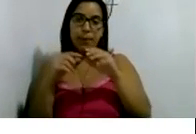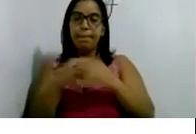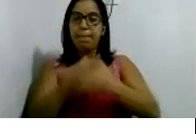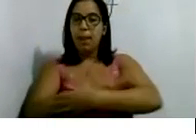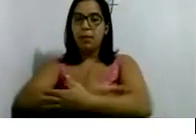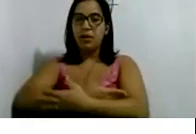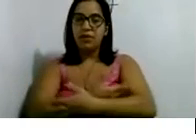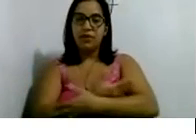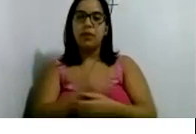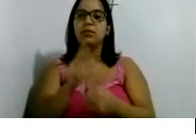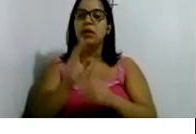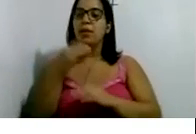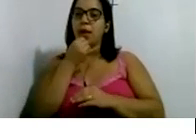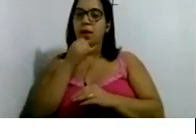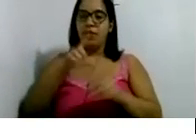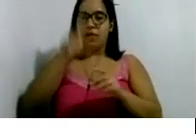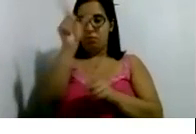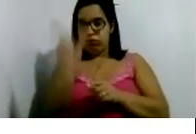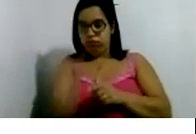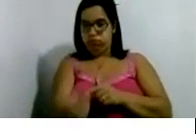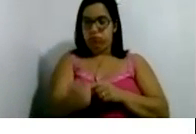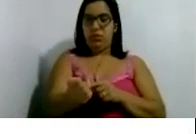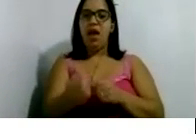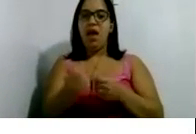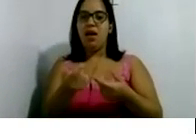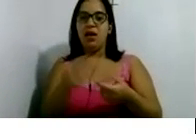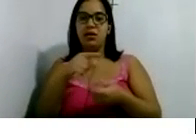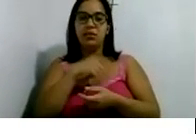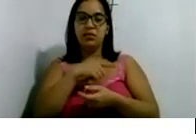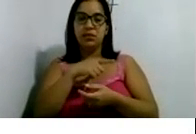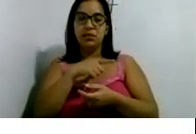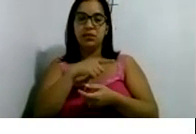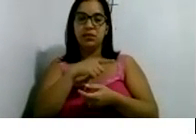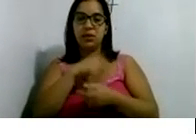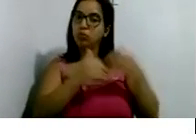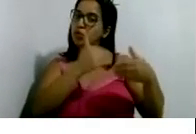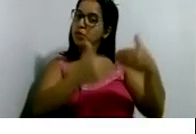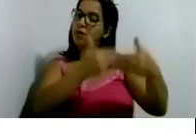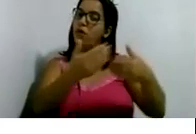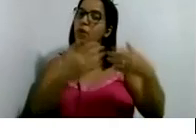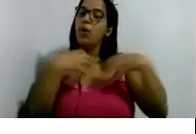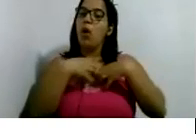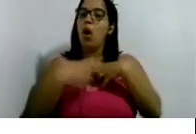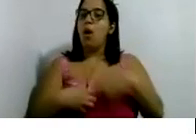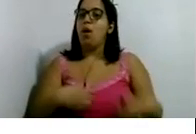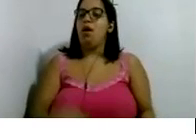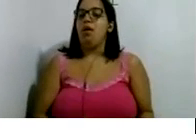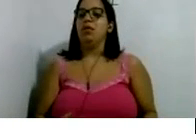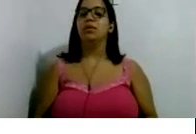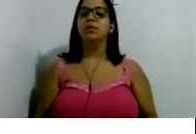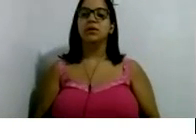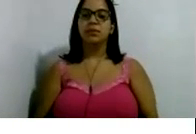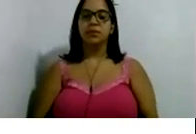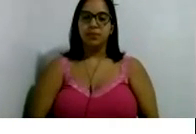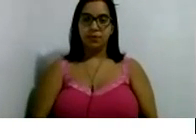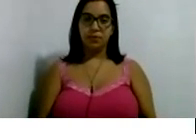mais ereta. E aí ele vai ter o desenvolvimento dos seus órgãos. Então, quando a